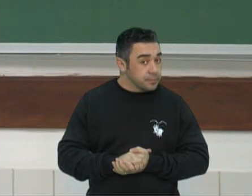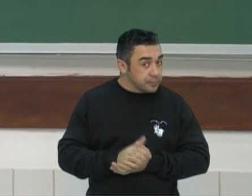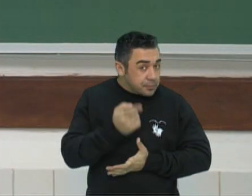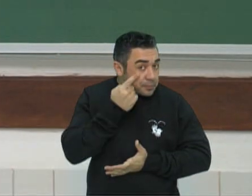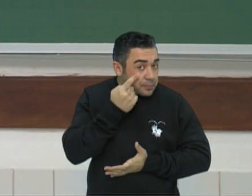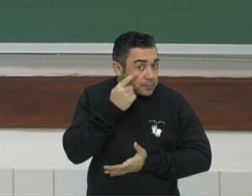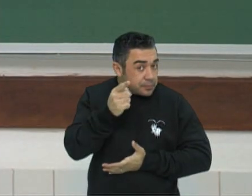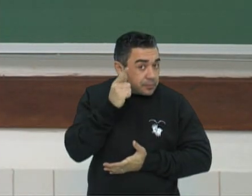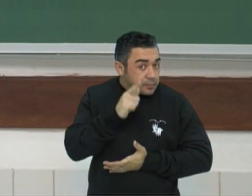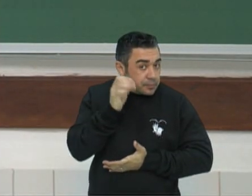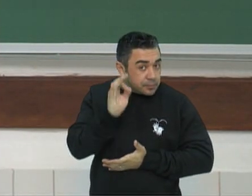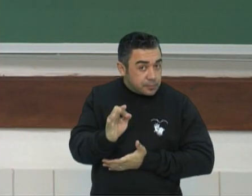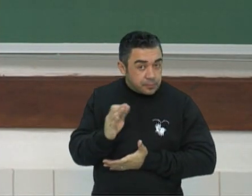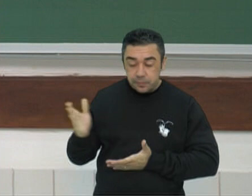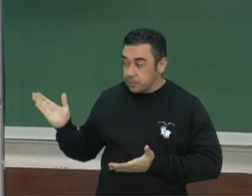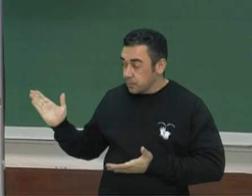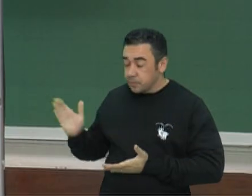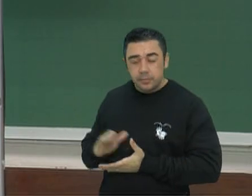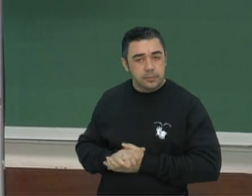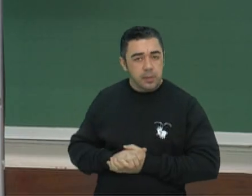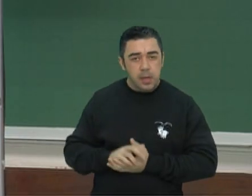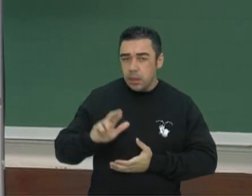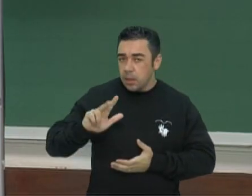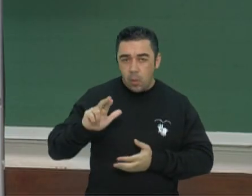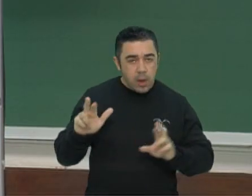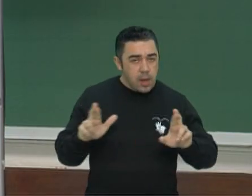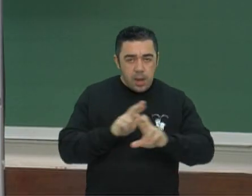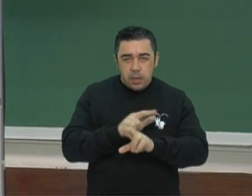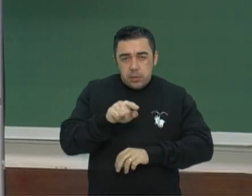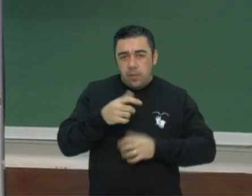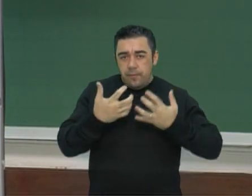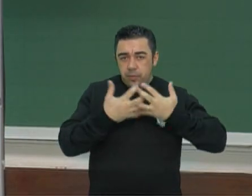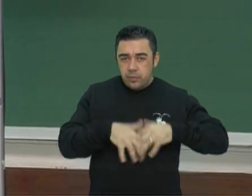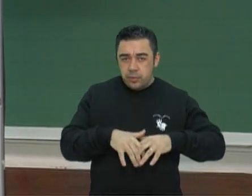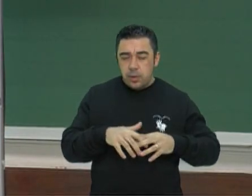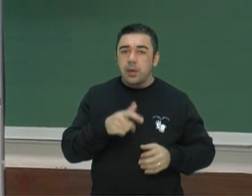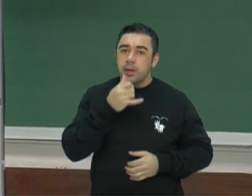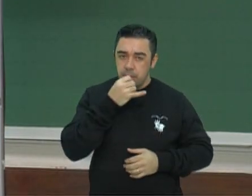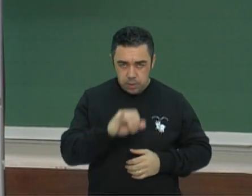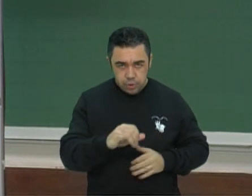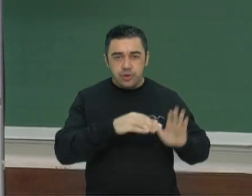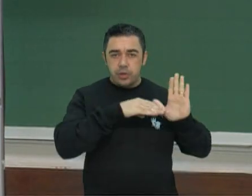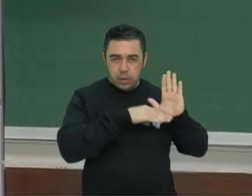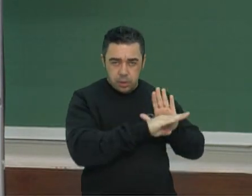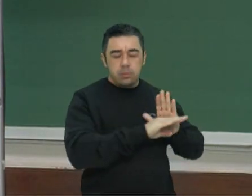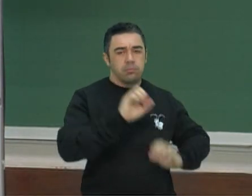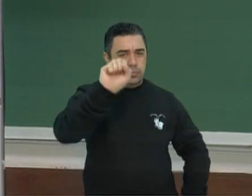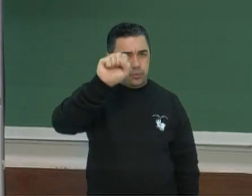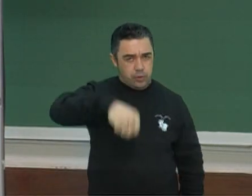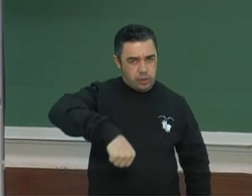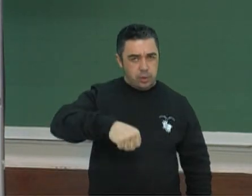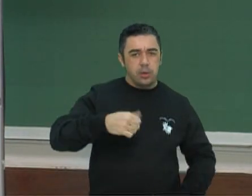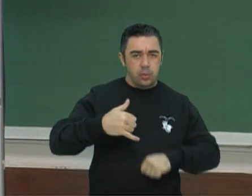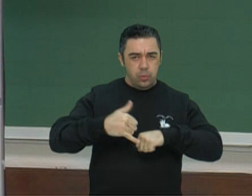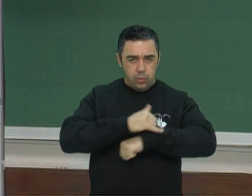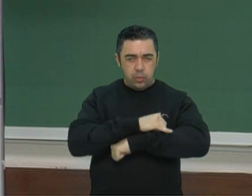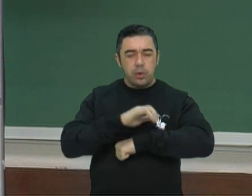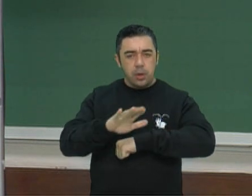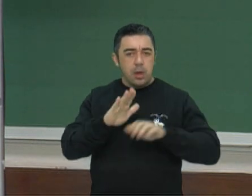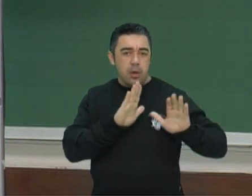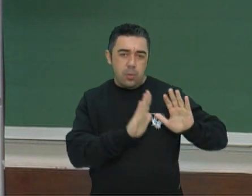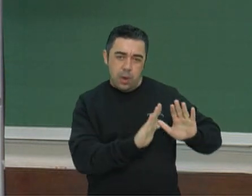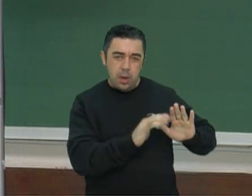Vamos ver se vocês acertaram então, gente. Que não se relaciona com uma função. Então, reserva energética, sim, a gente viu que ele faz reserva energética, né?